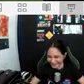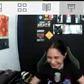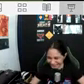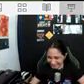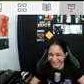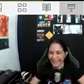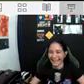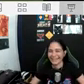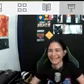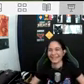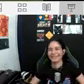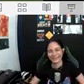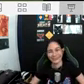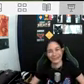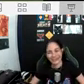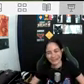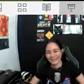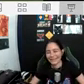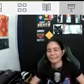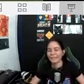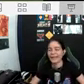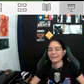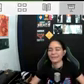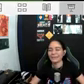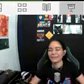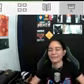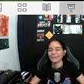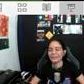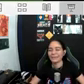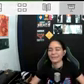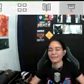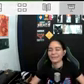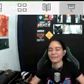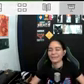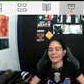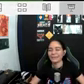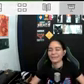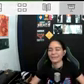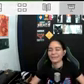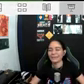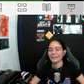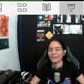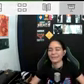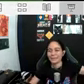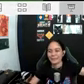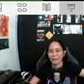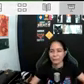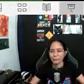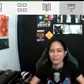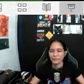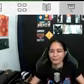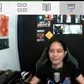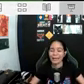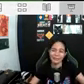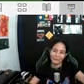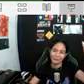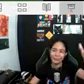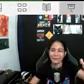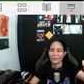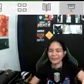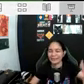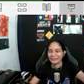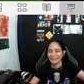pronto. Fantasma. Justamente. Aí amanhã, não, foi o Ted, meu gatinho, né? Ele veio aqui e derrubou as coisas.